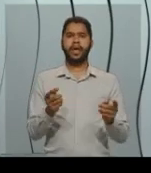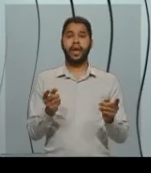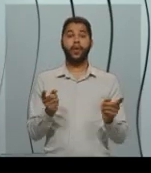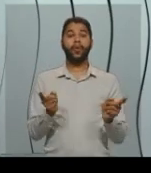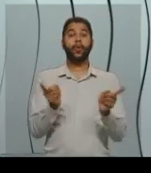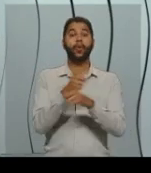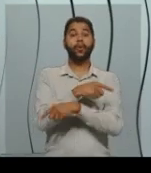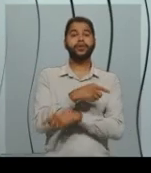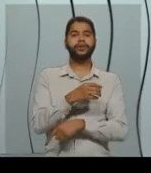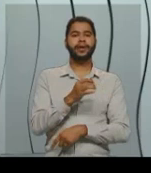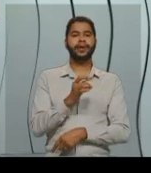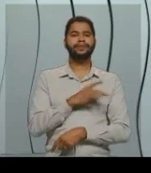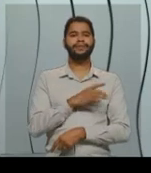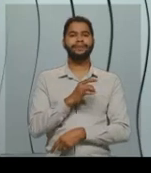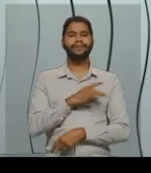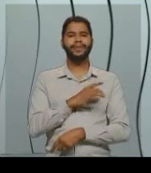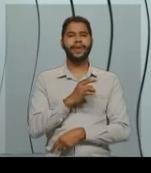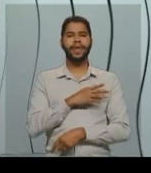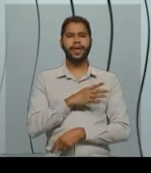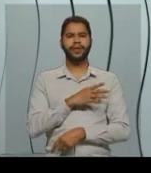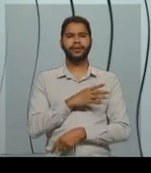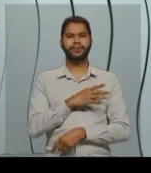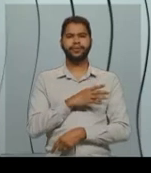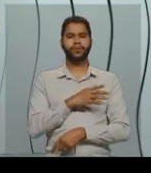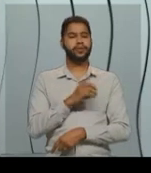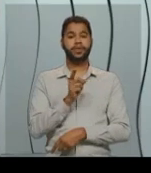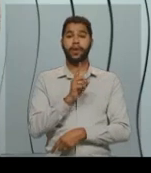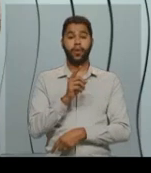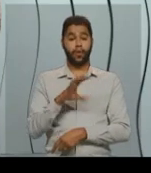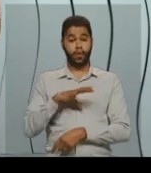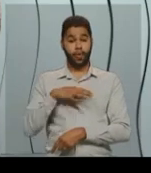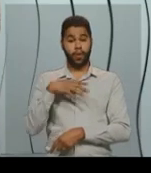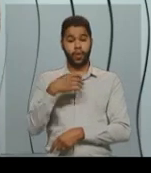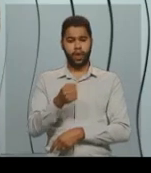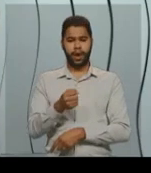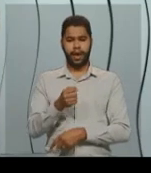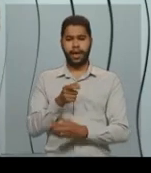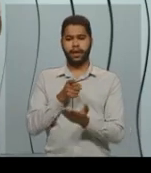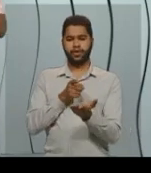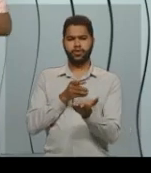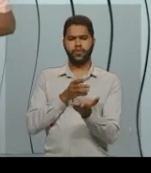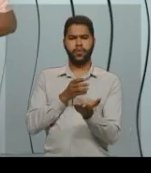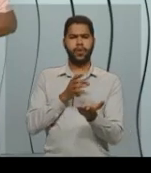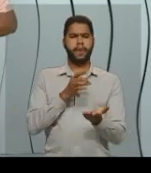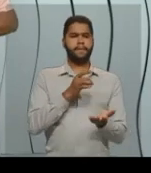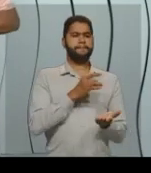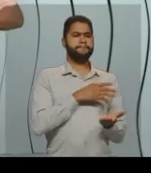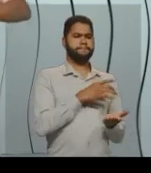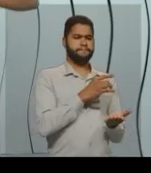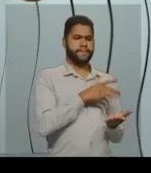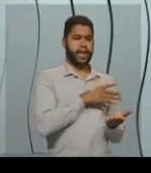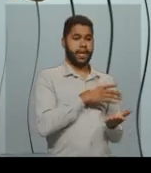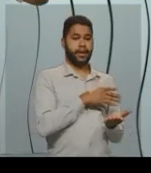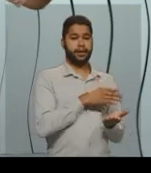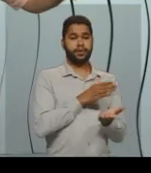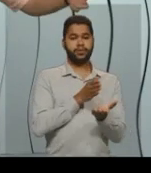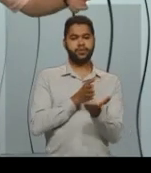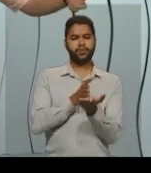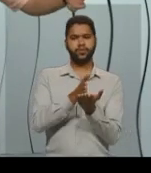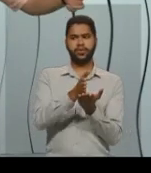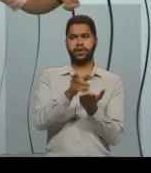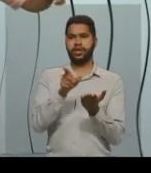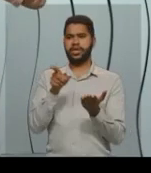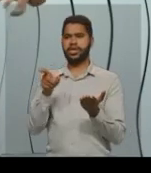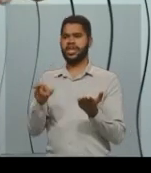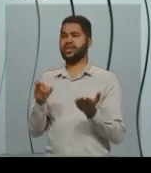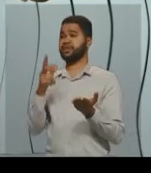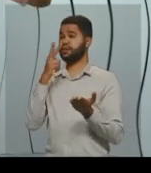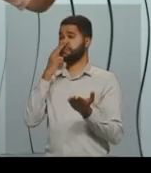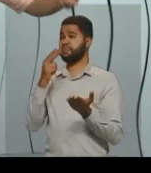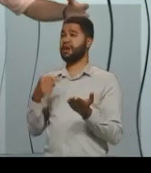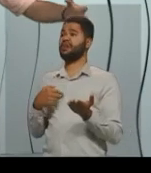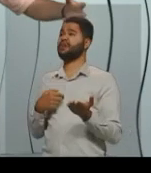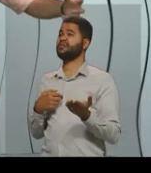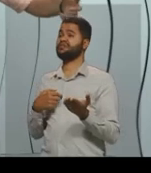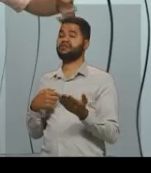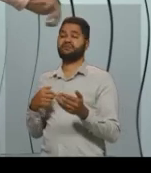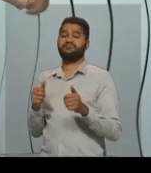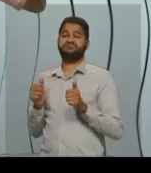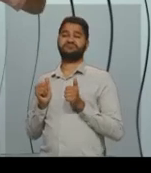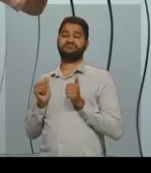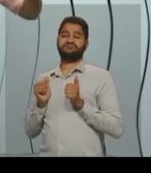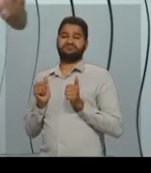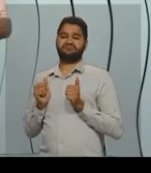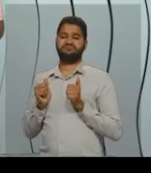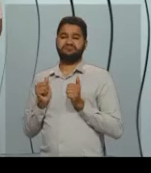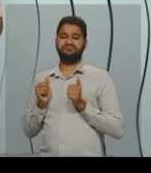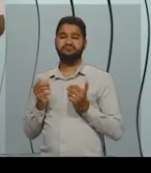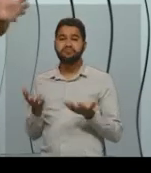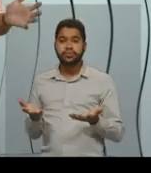medo. A coragem é o meio termo entre o medo e a temeridade e a inconsequência e